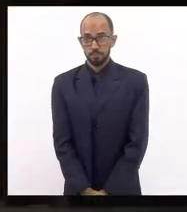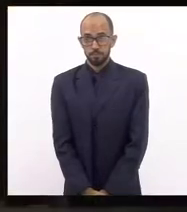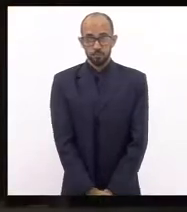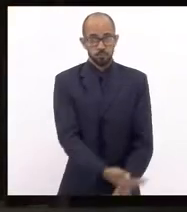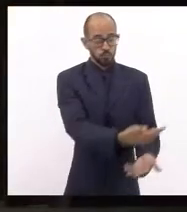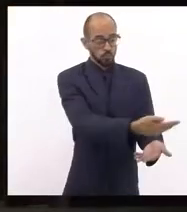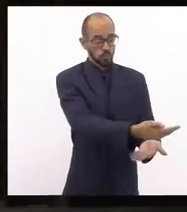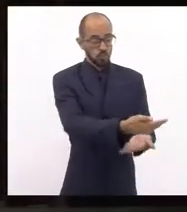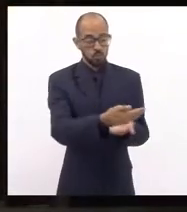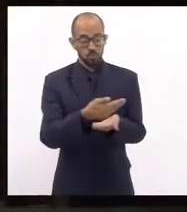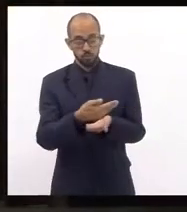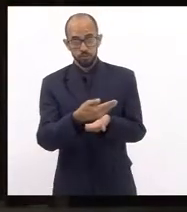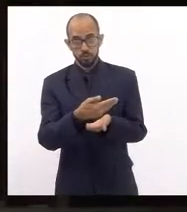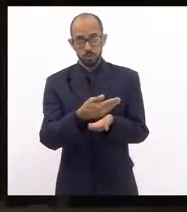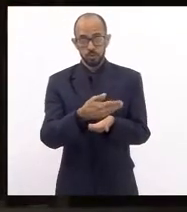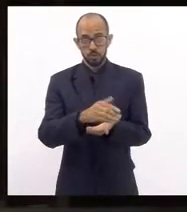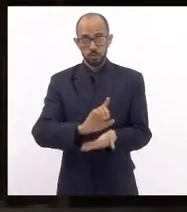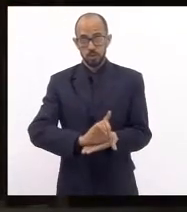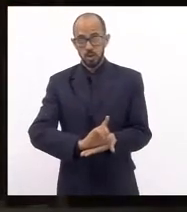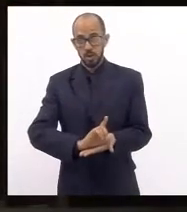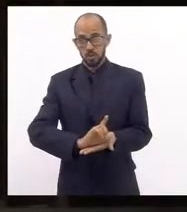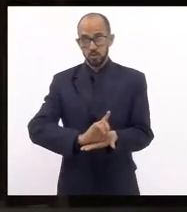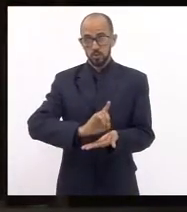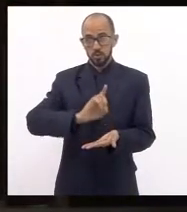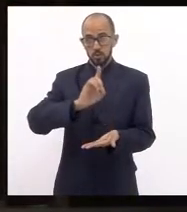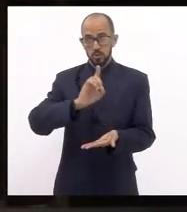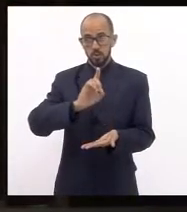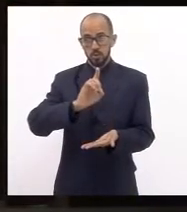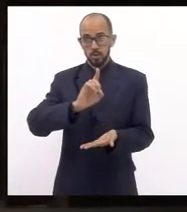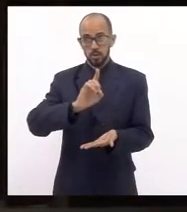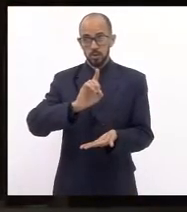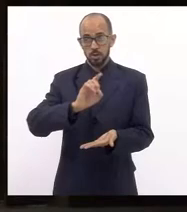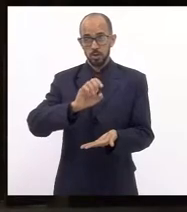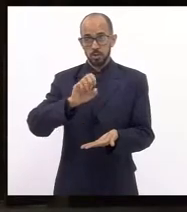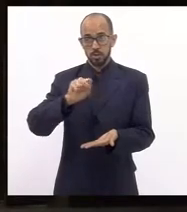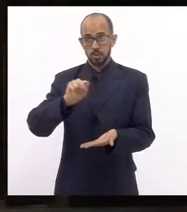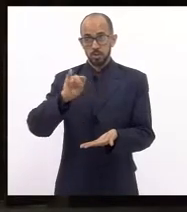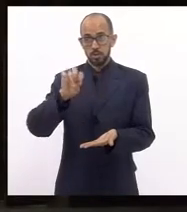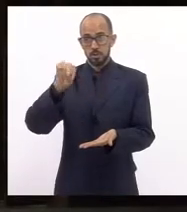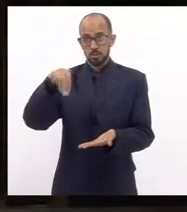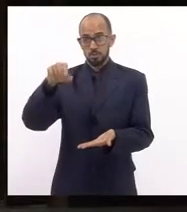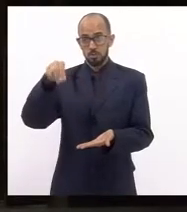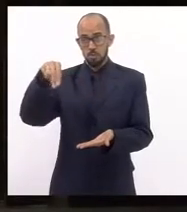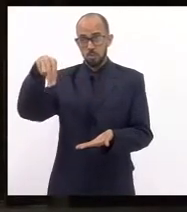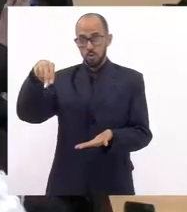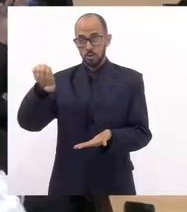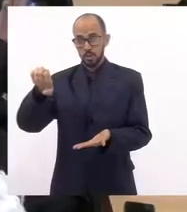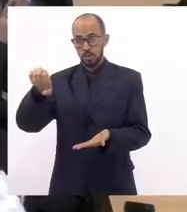Tenho a honra de chamar a excelentíssima doutora Simone Vale.